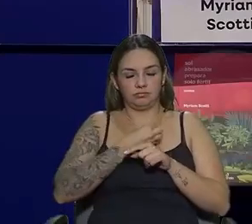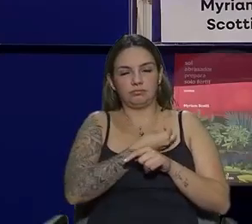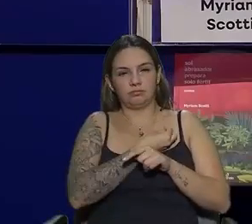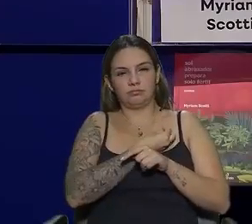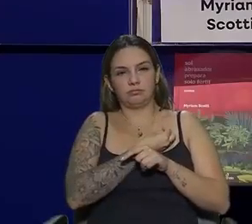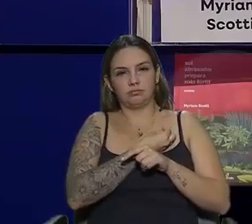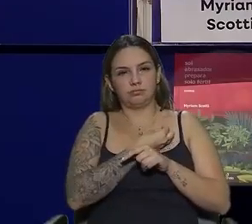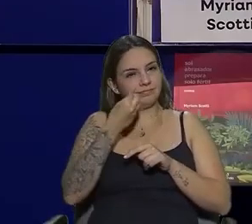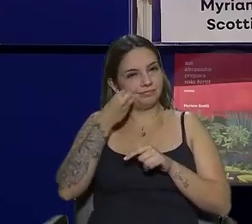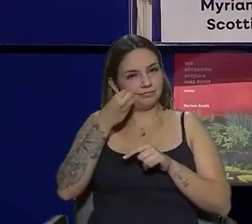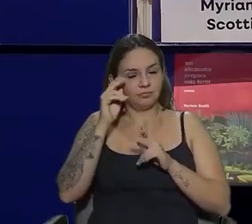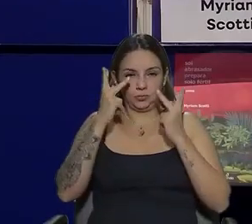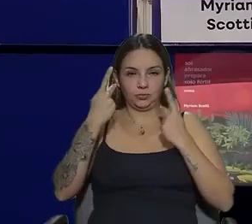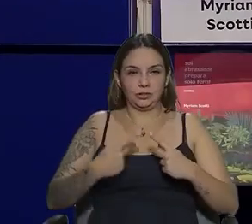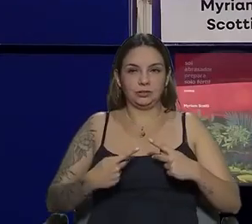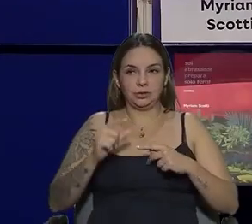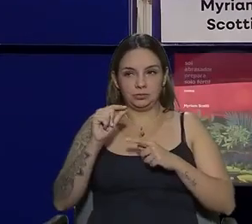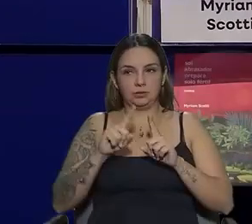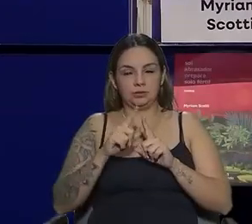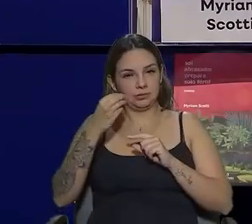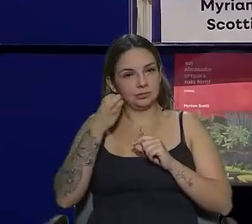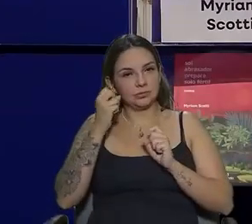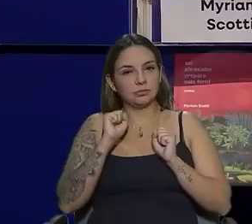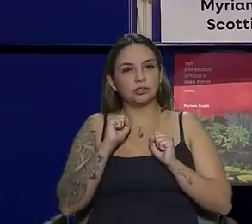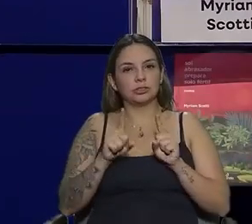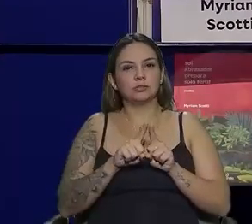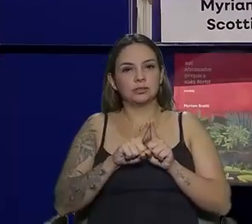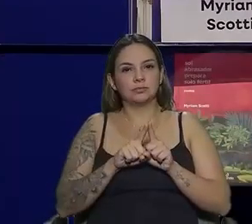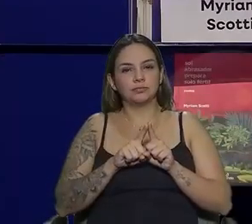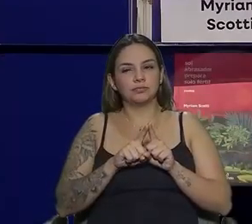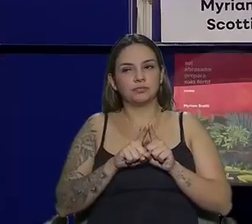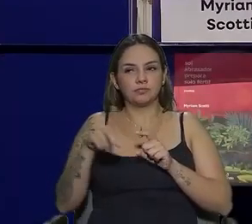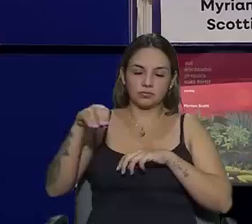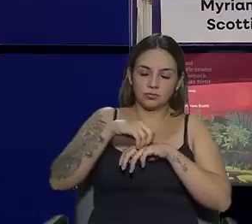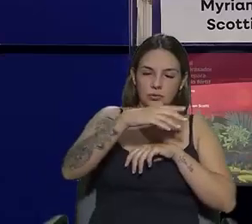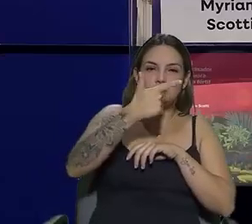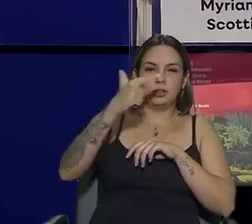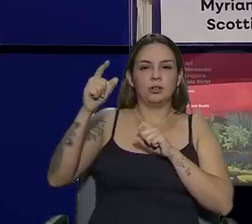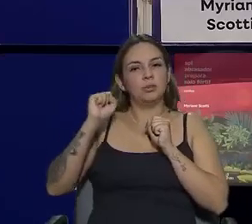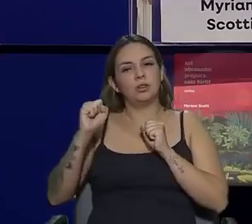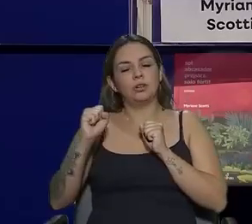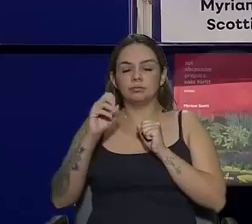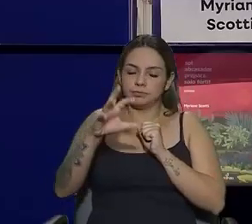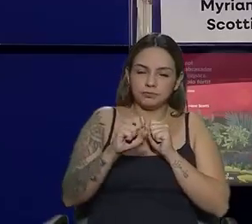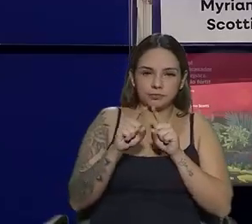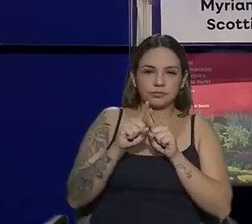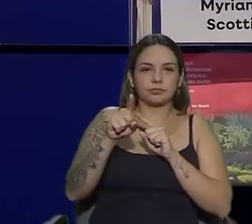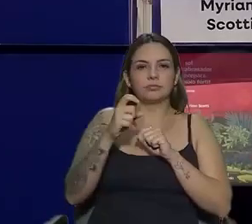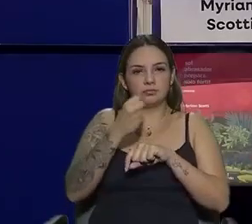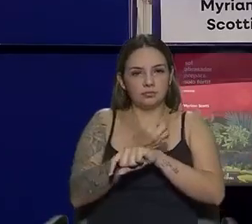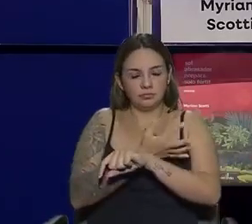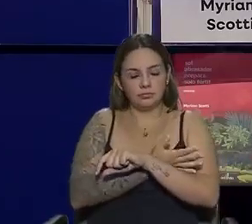vivo, que é uma experiência humana pequena, mas é uma experiência que pode ser também dividida com o outro, que ele pode capturar ali